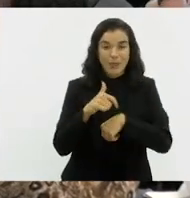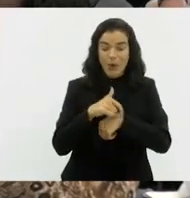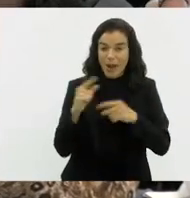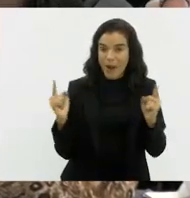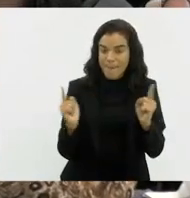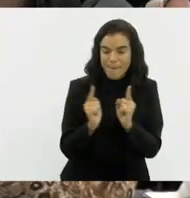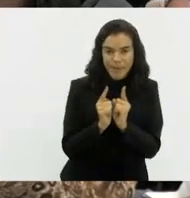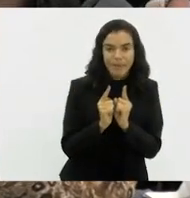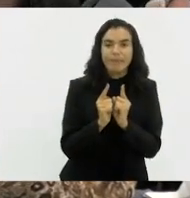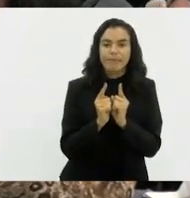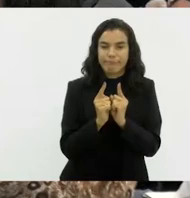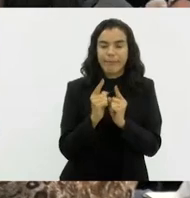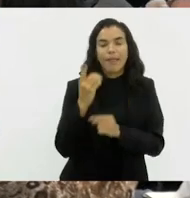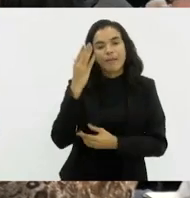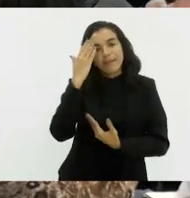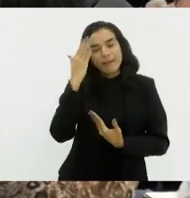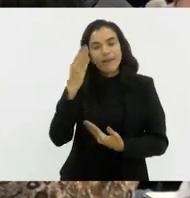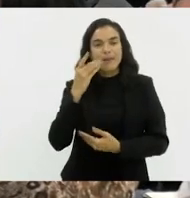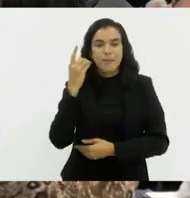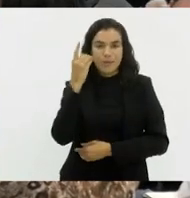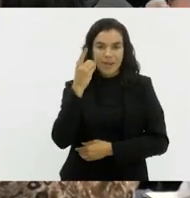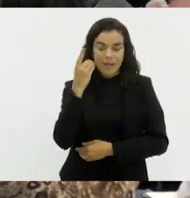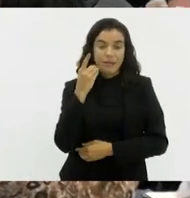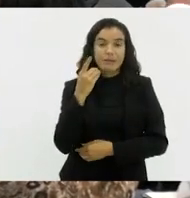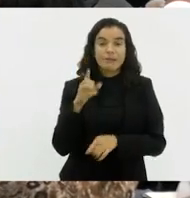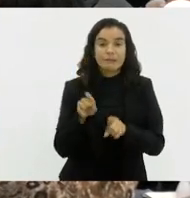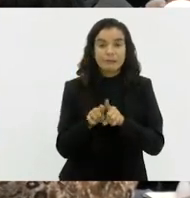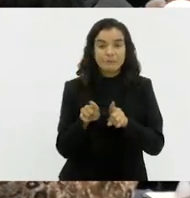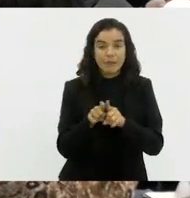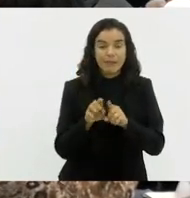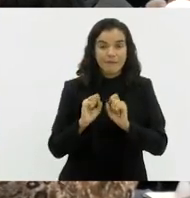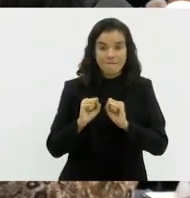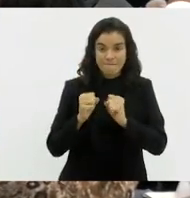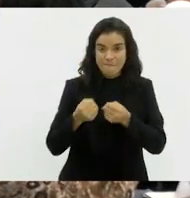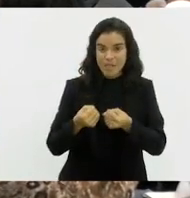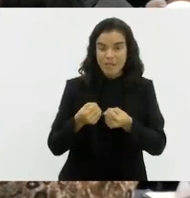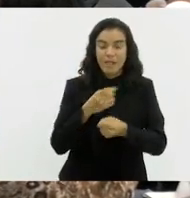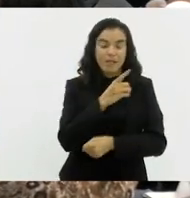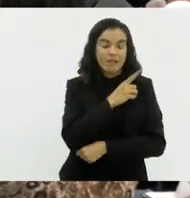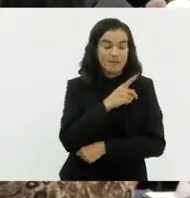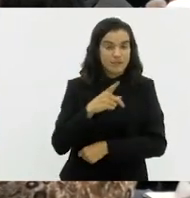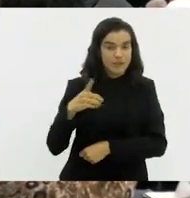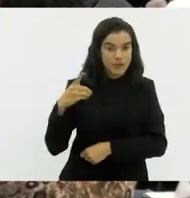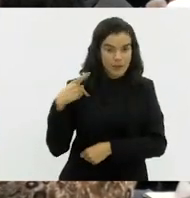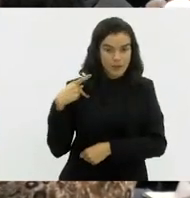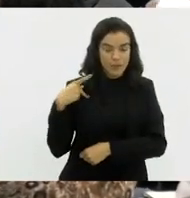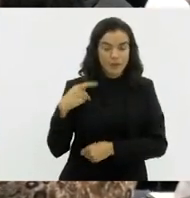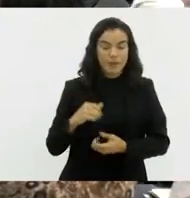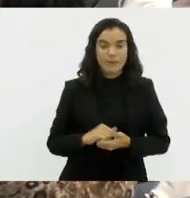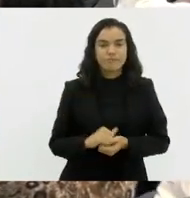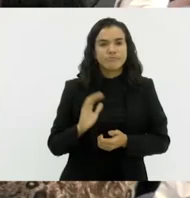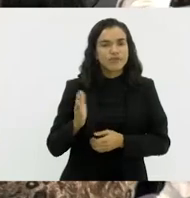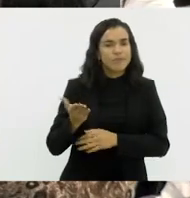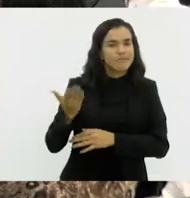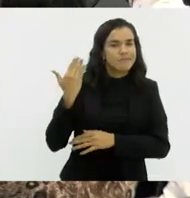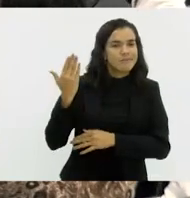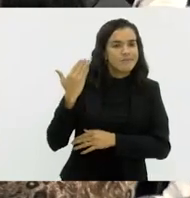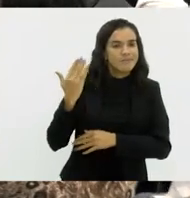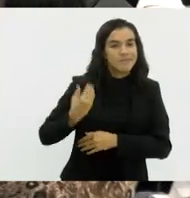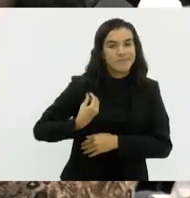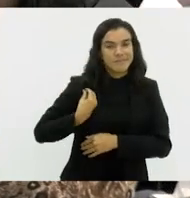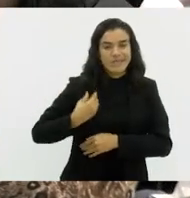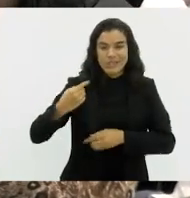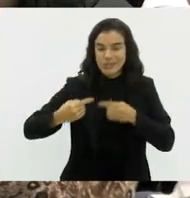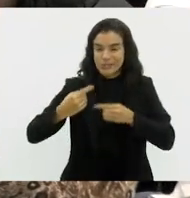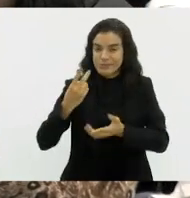a deputada Marta Rocha pelo convite à defensoria e extensão nesse debate. A gente já esteve aqui, né, em outras oportunidades, discutindo o mesmo